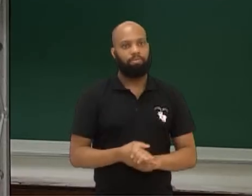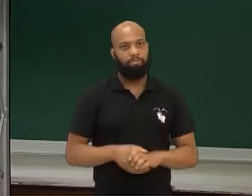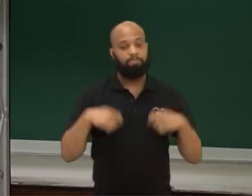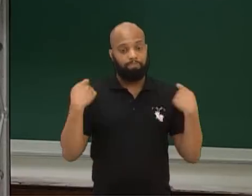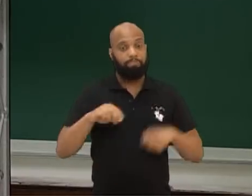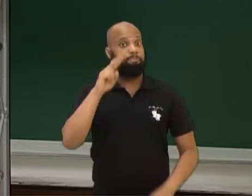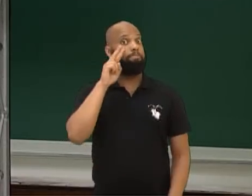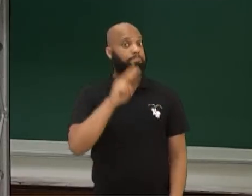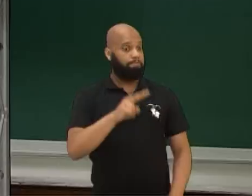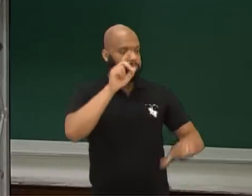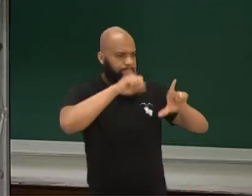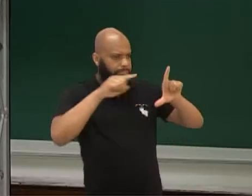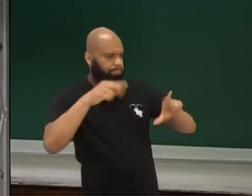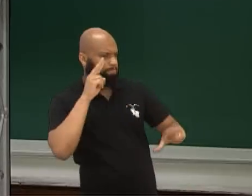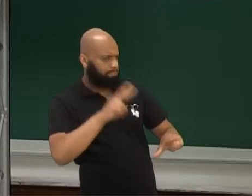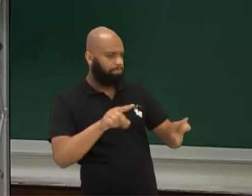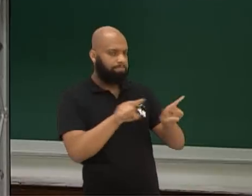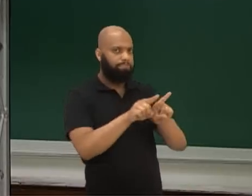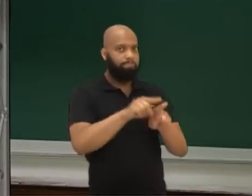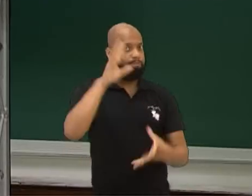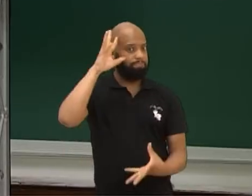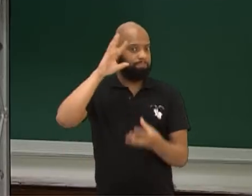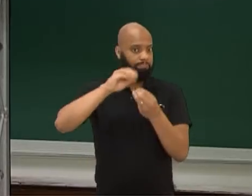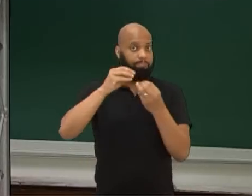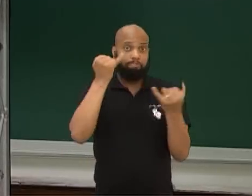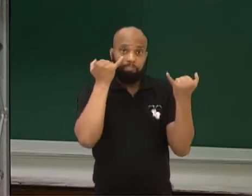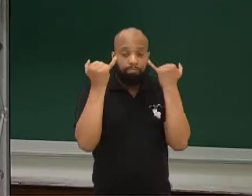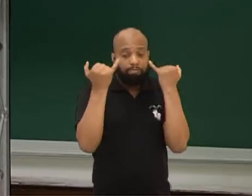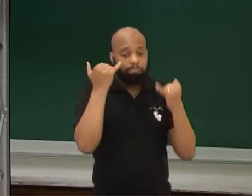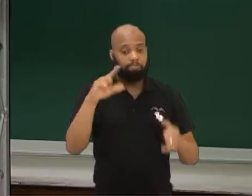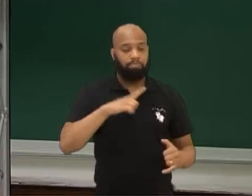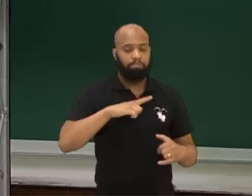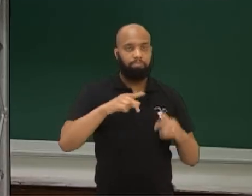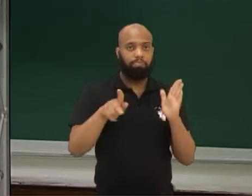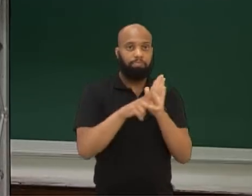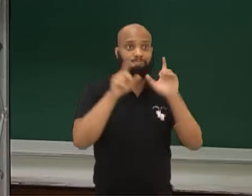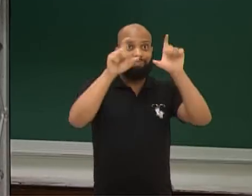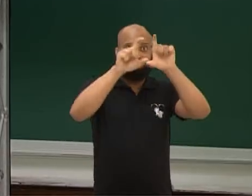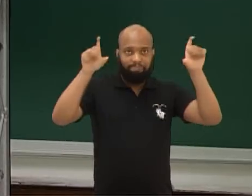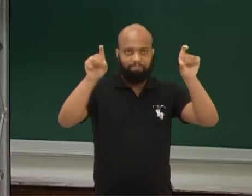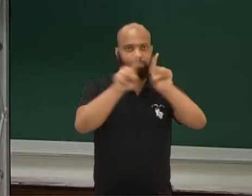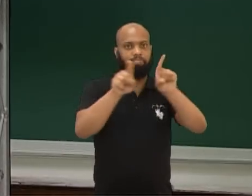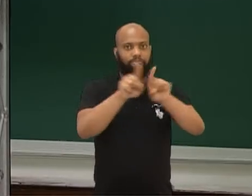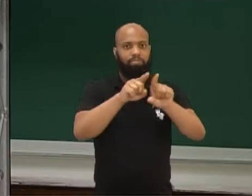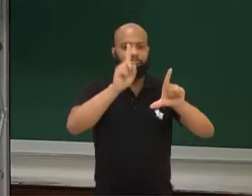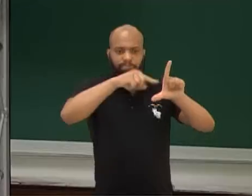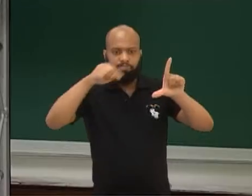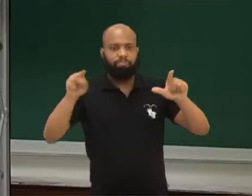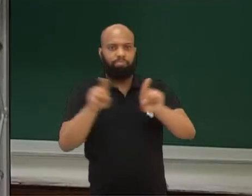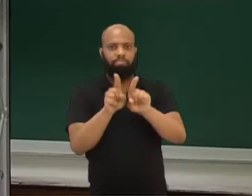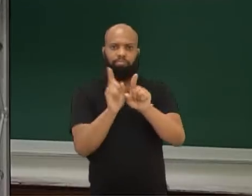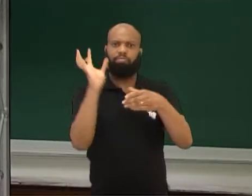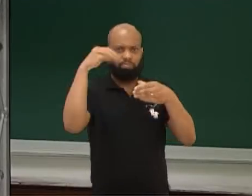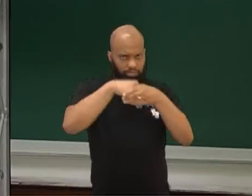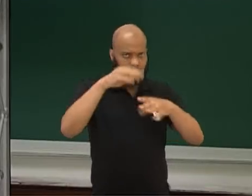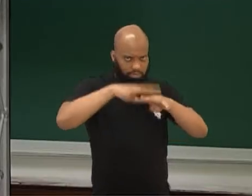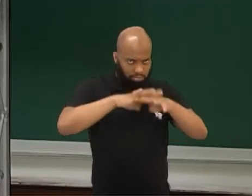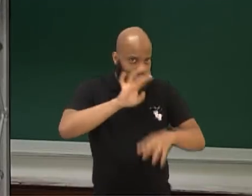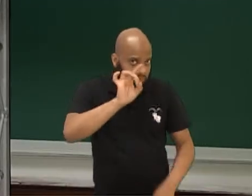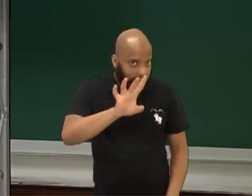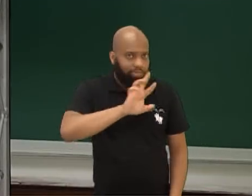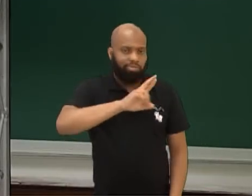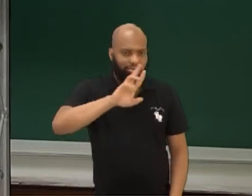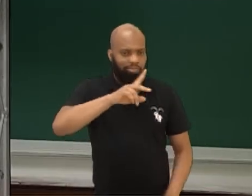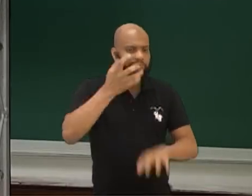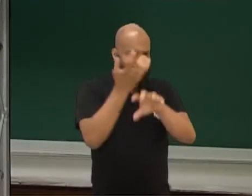precisa ler, interpretar, entender as informações do enunciado. Isso não só para matemática, mas para outras áreas